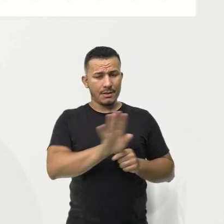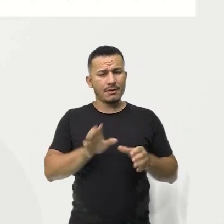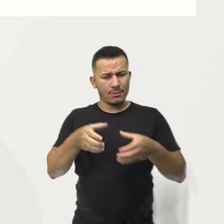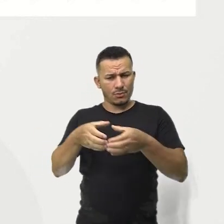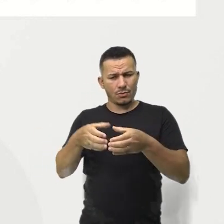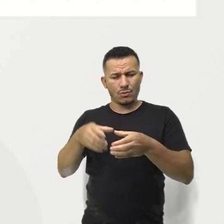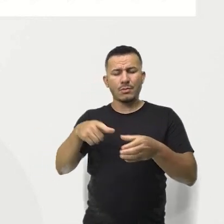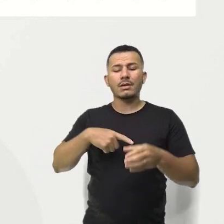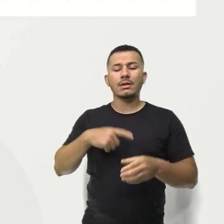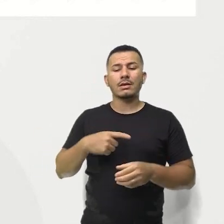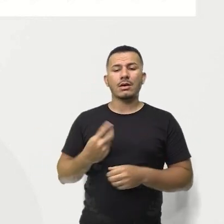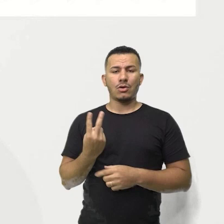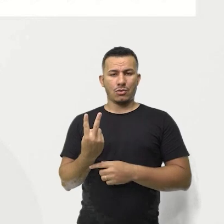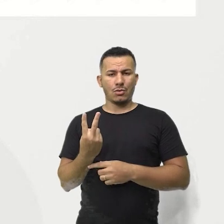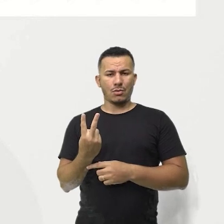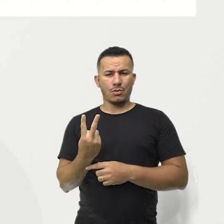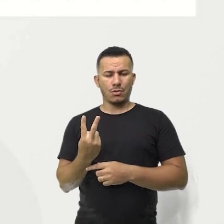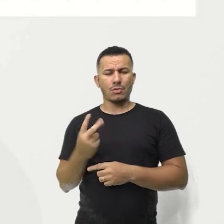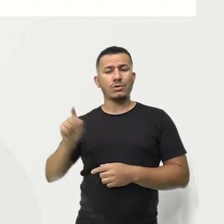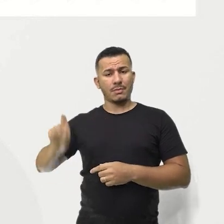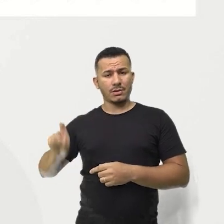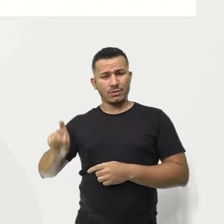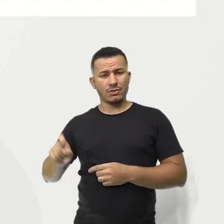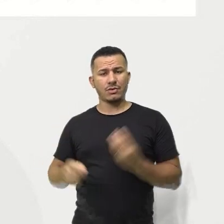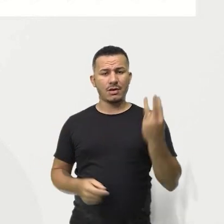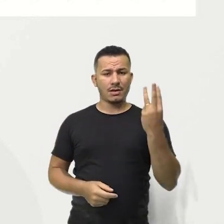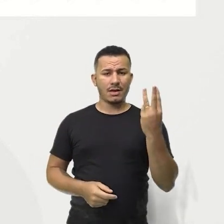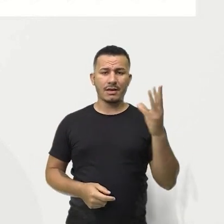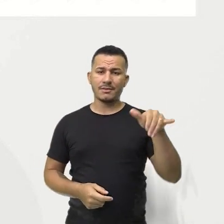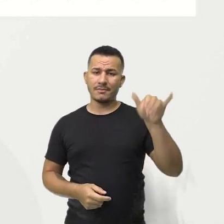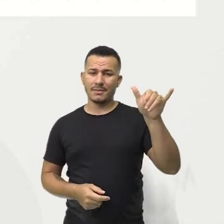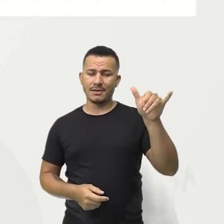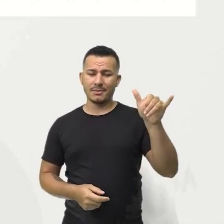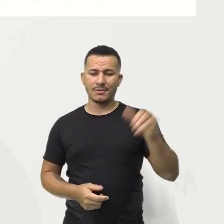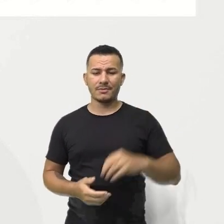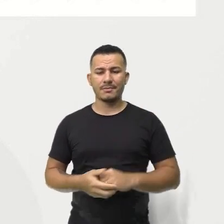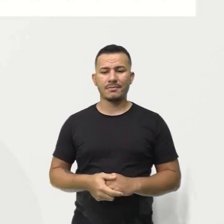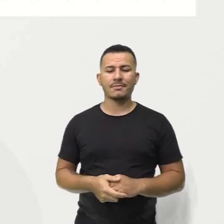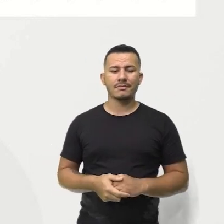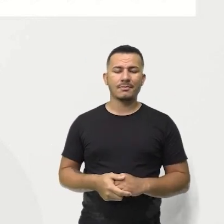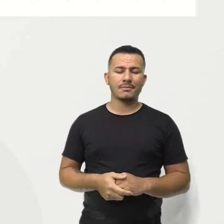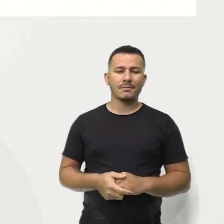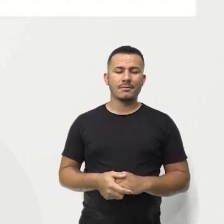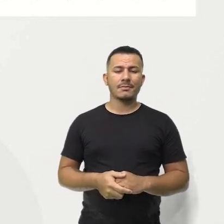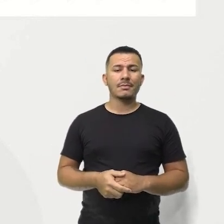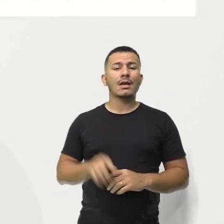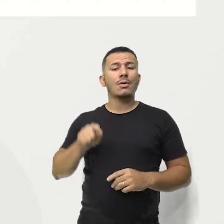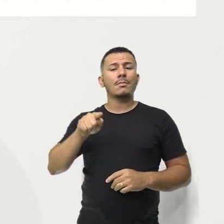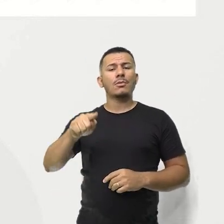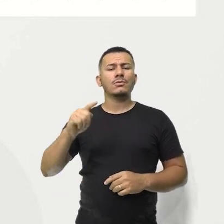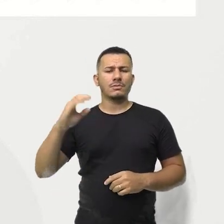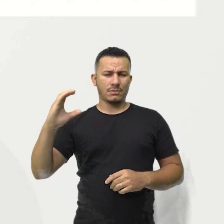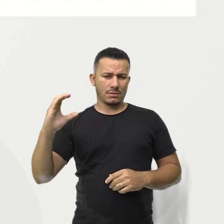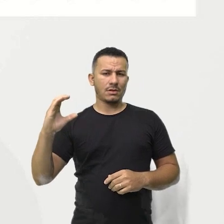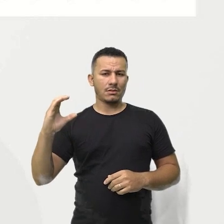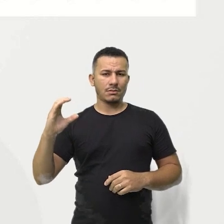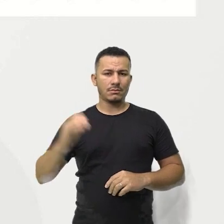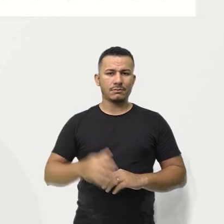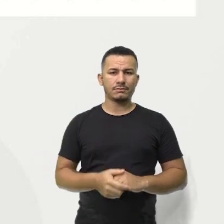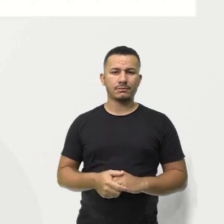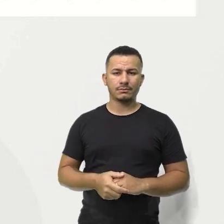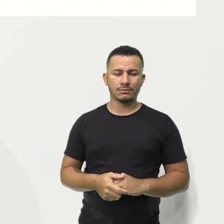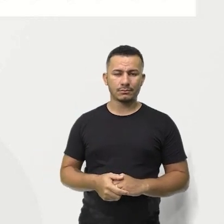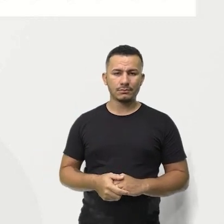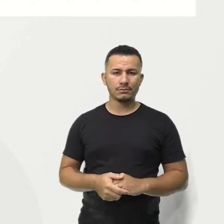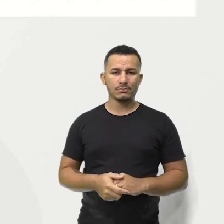são as suas coordenadas? Acompanha só. Sua coordenada do ponto B é 2 para x e 3 para